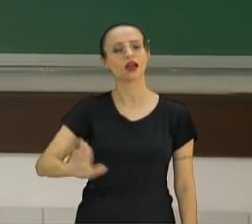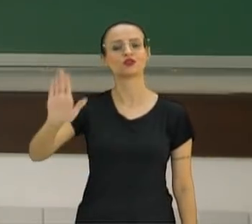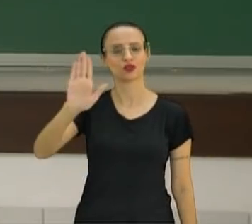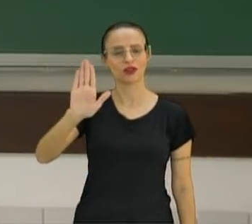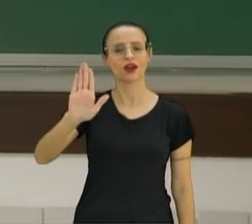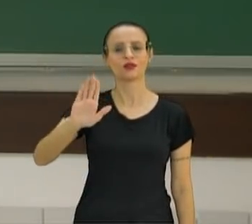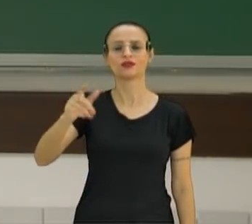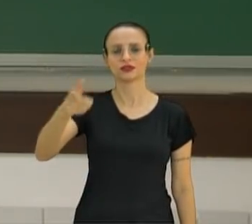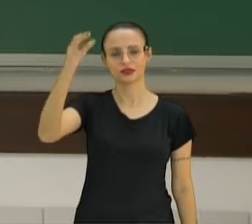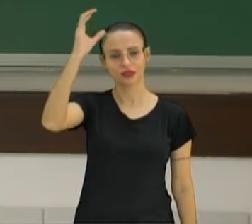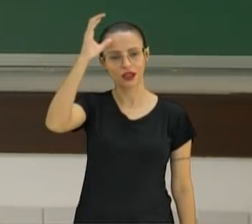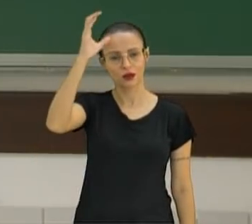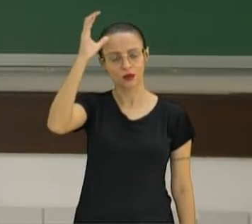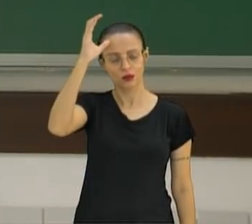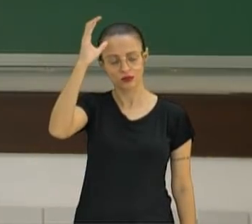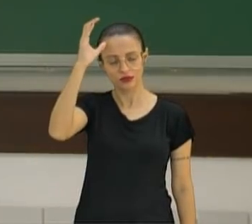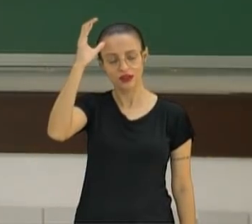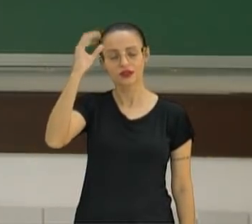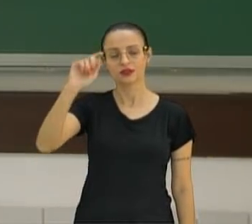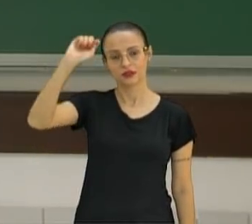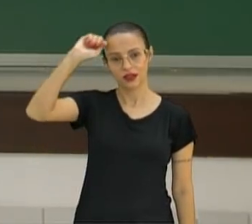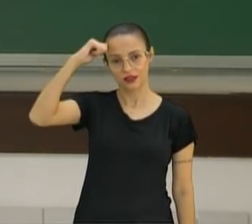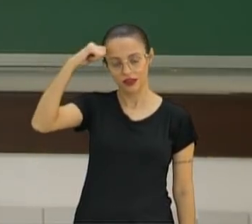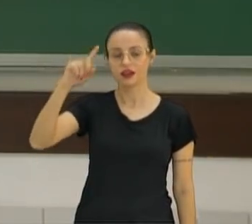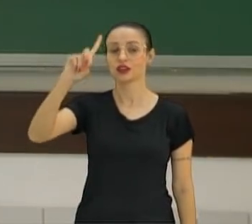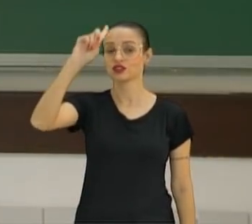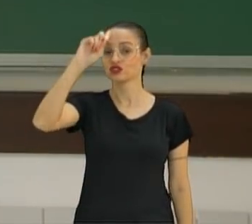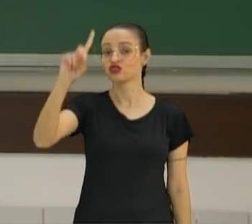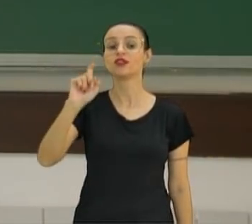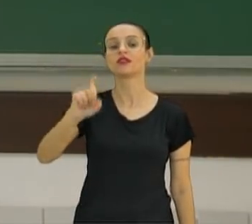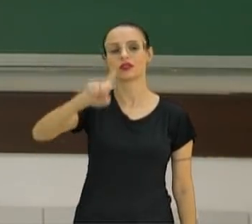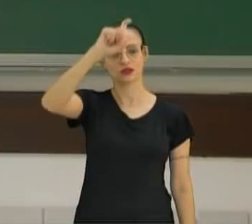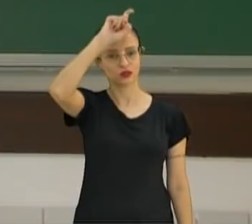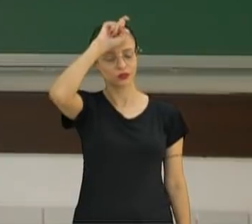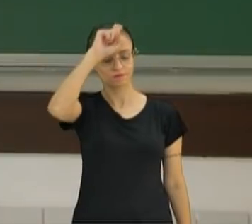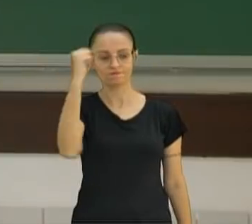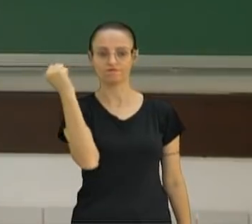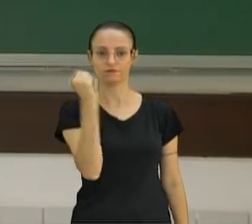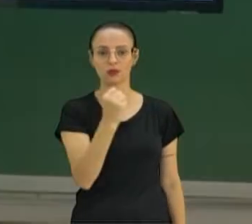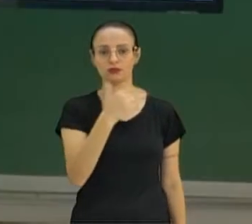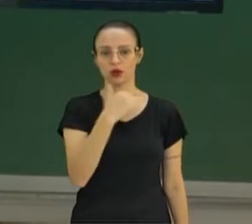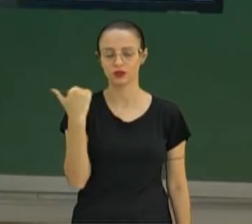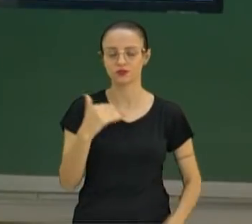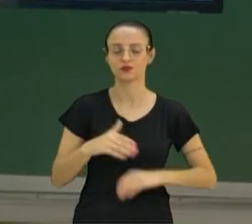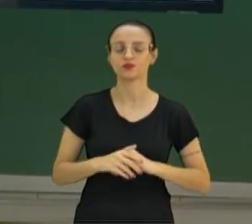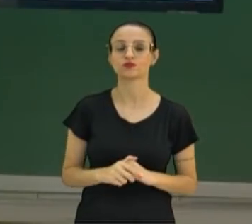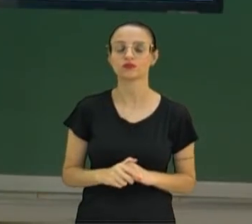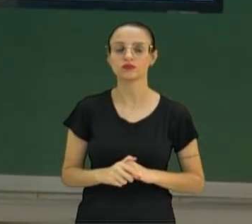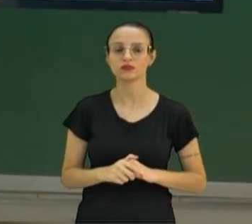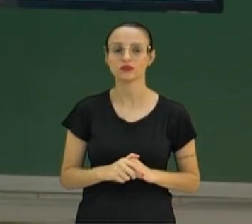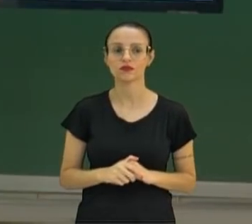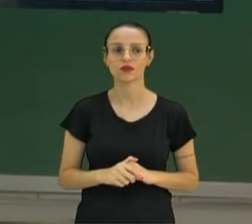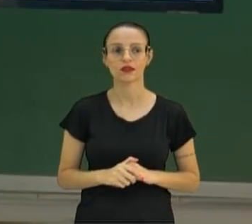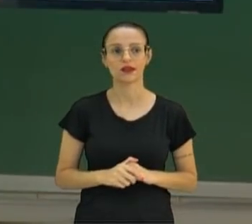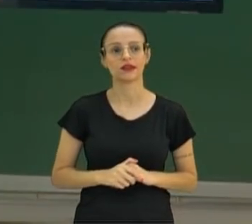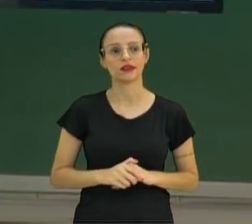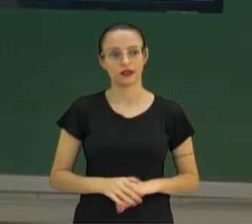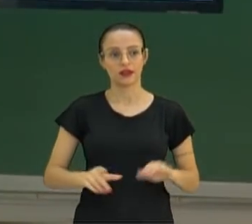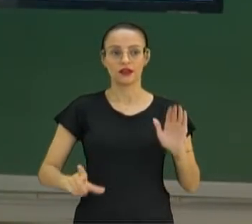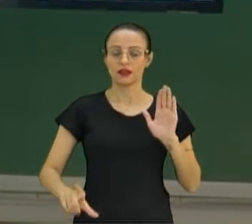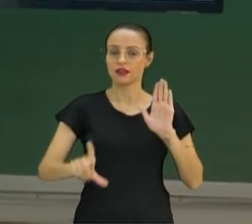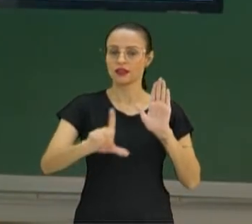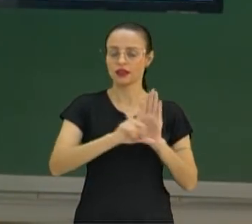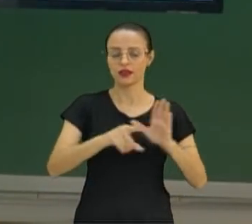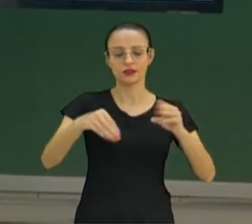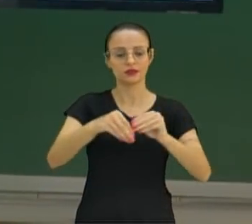dos Palmares foi assassinado. Gente, vamos aqui para a Lei de Terras em 1850.